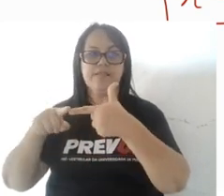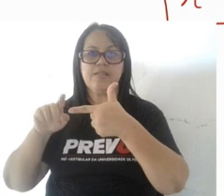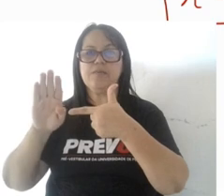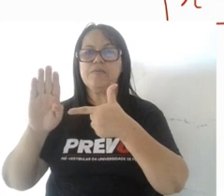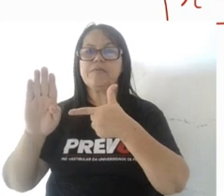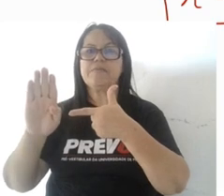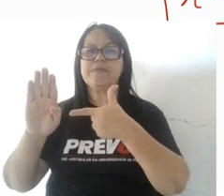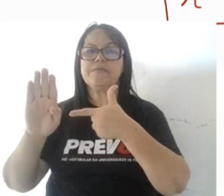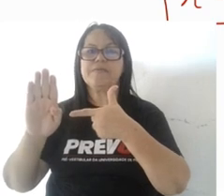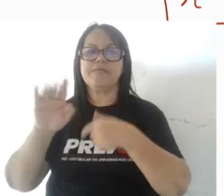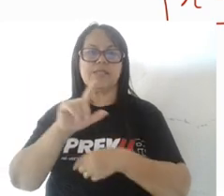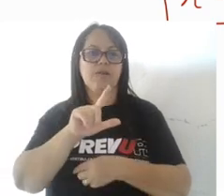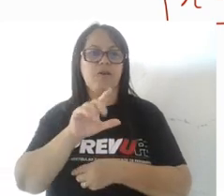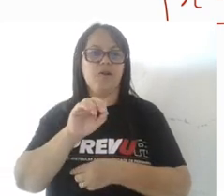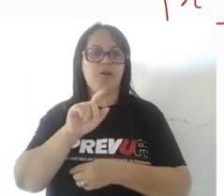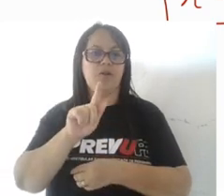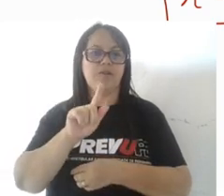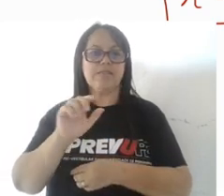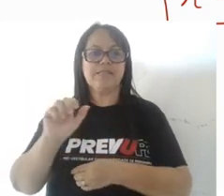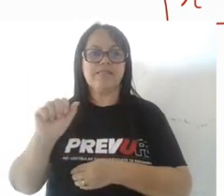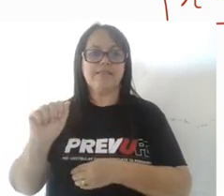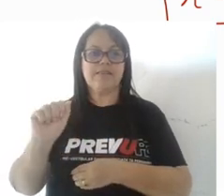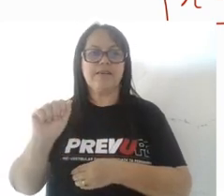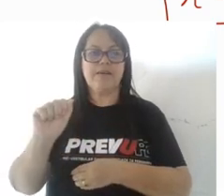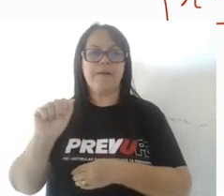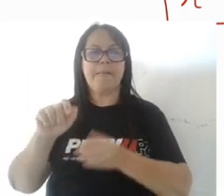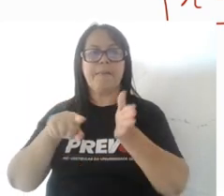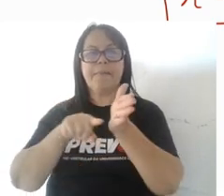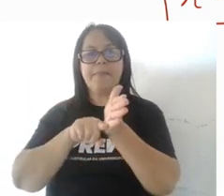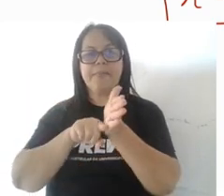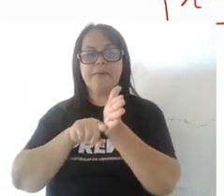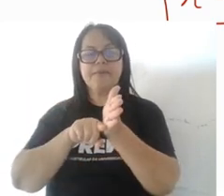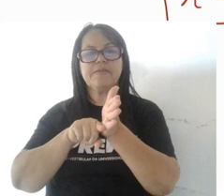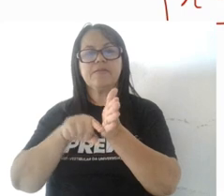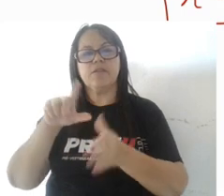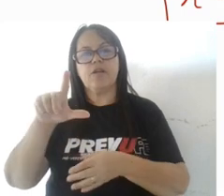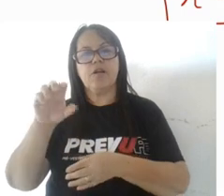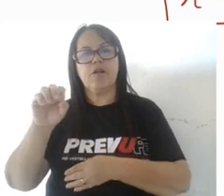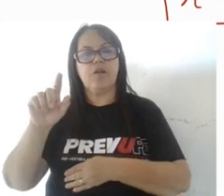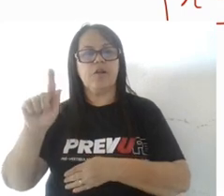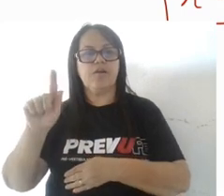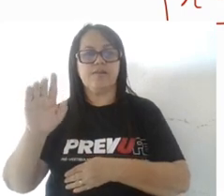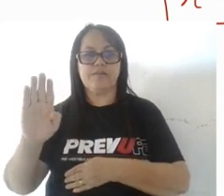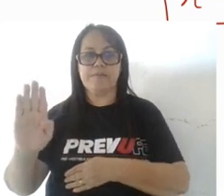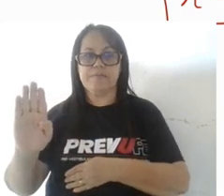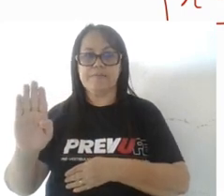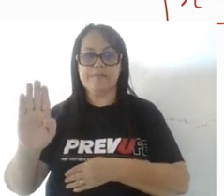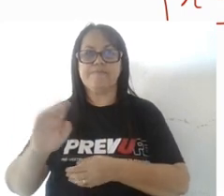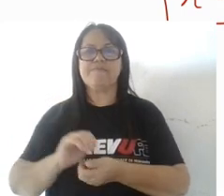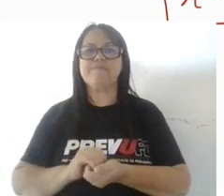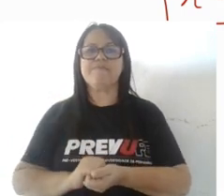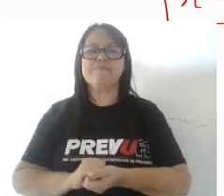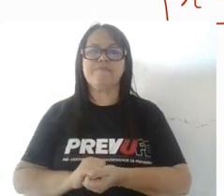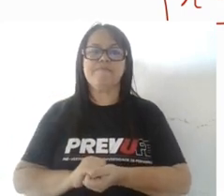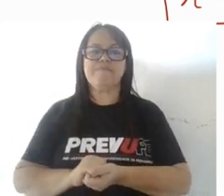B é o log de A menos log de